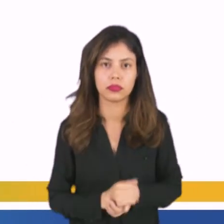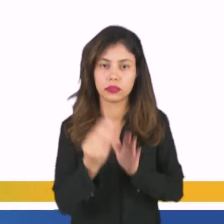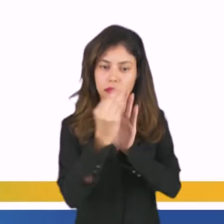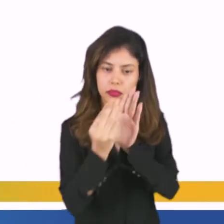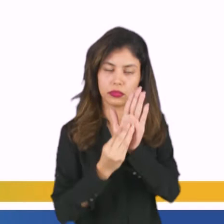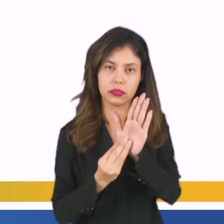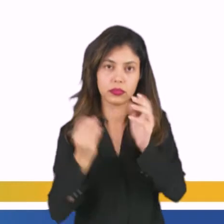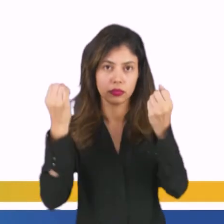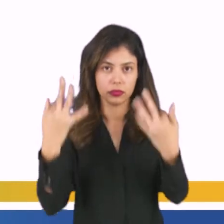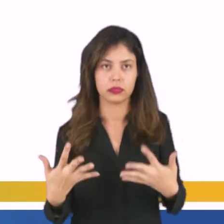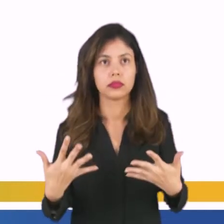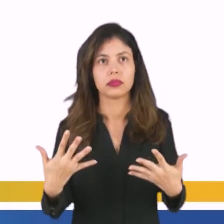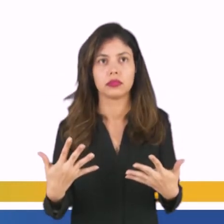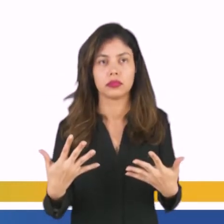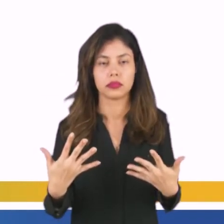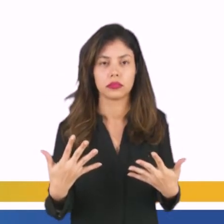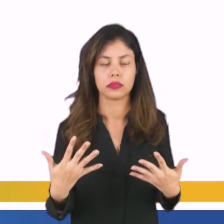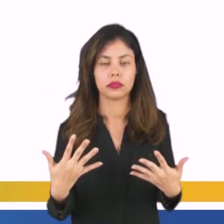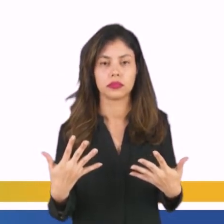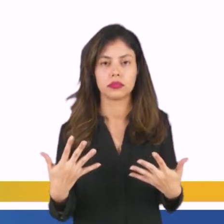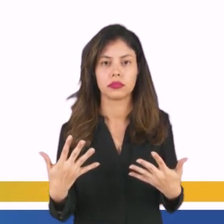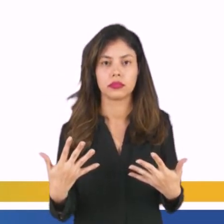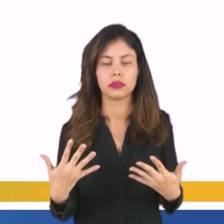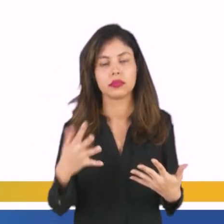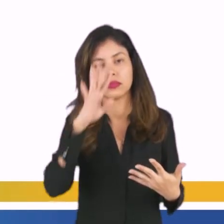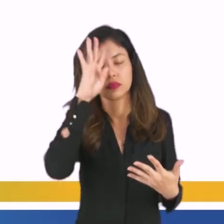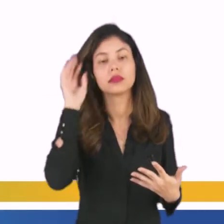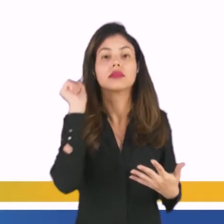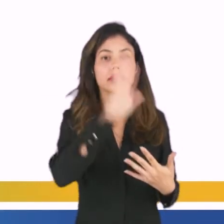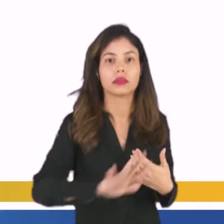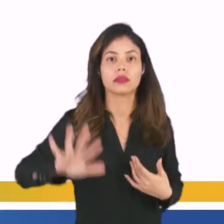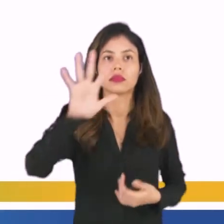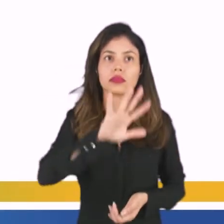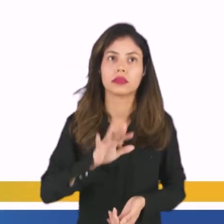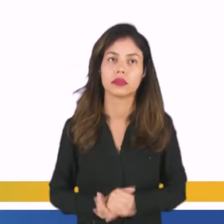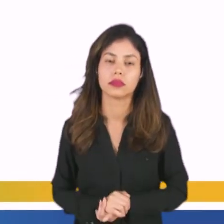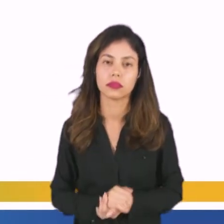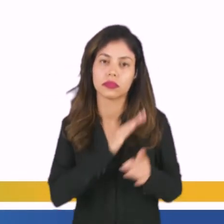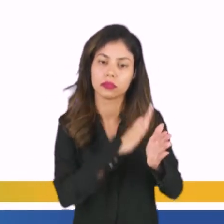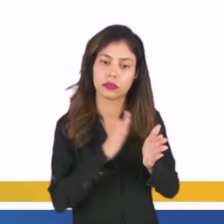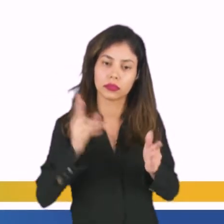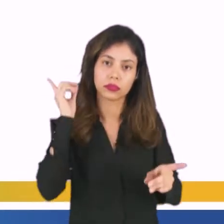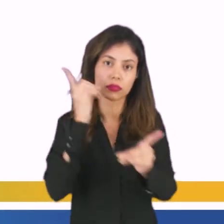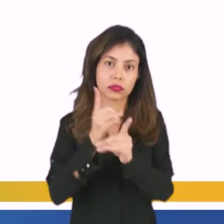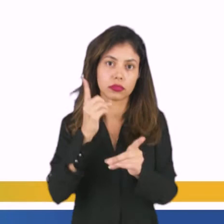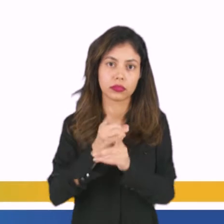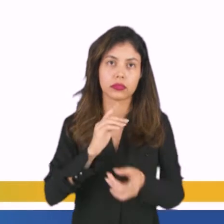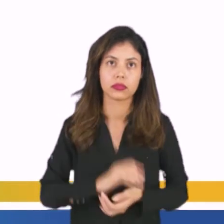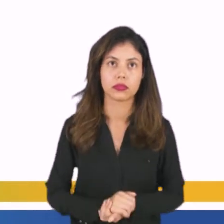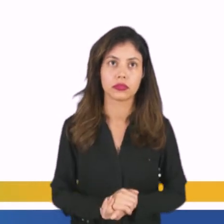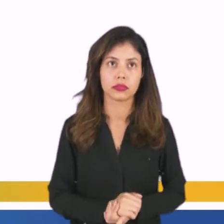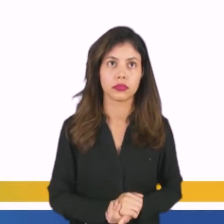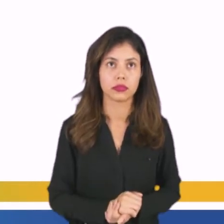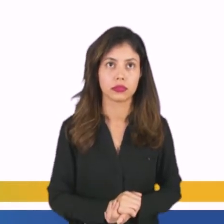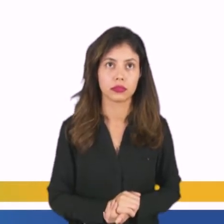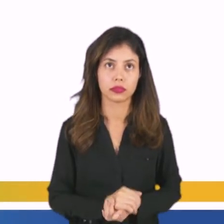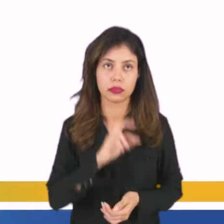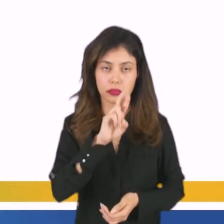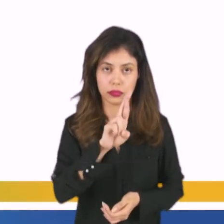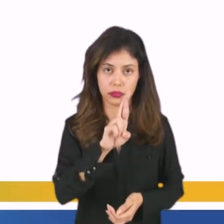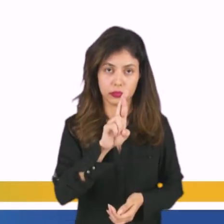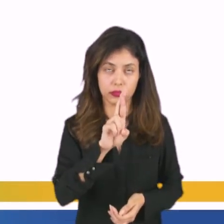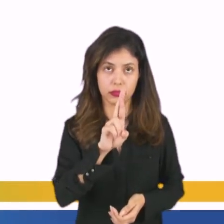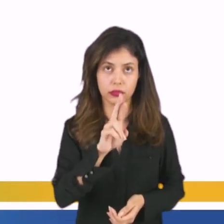Pela definição dada, nós temos a seguinte generalização, que para nós encontrarmos a razão de